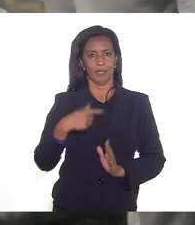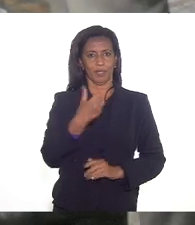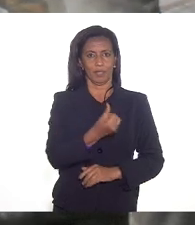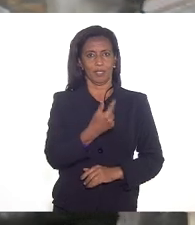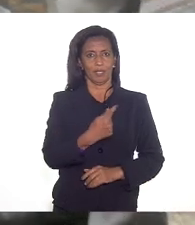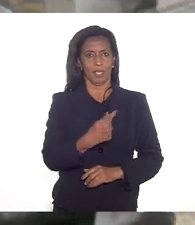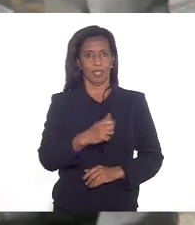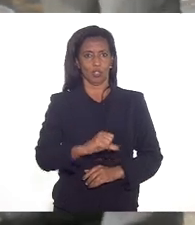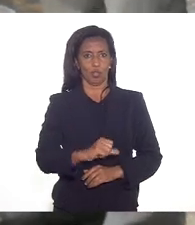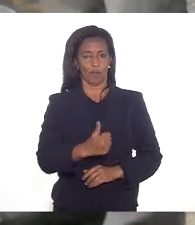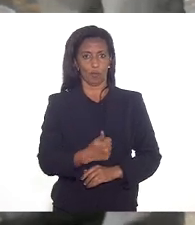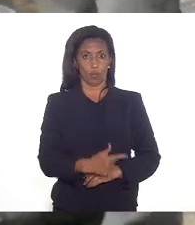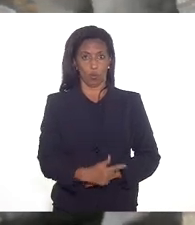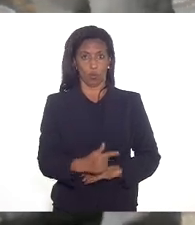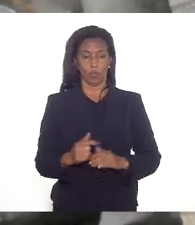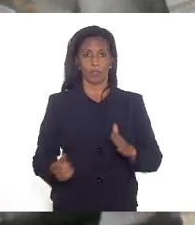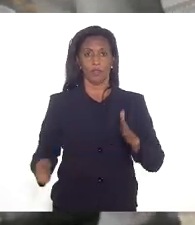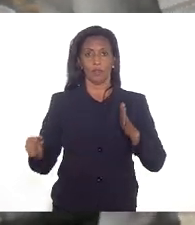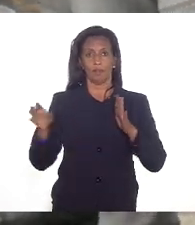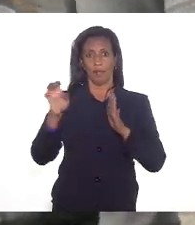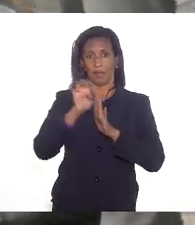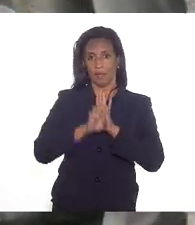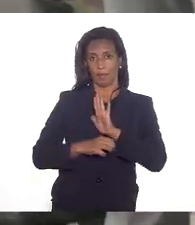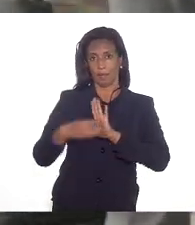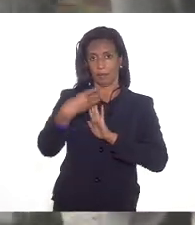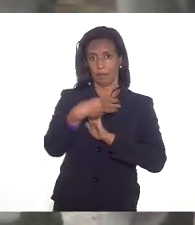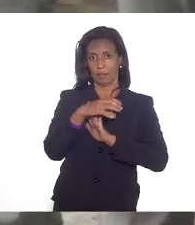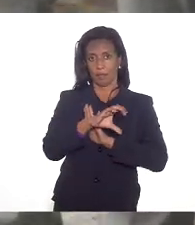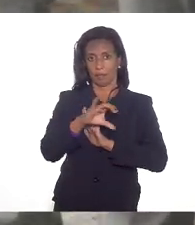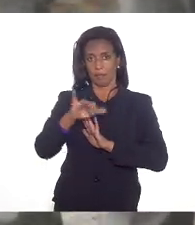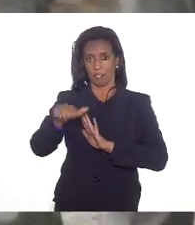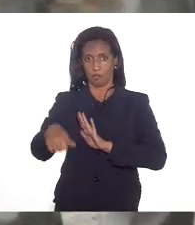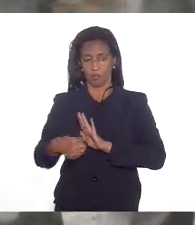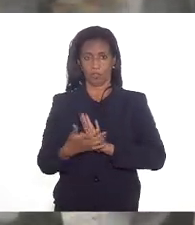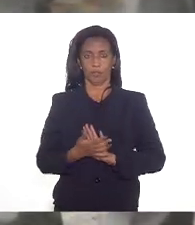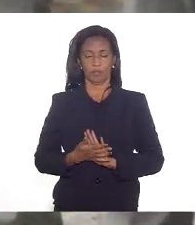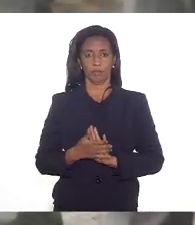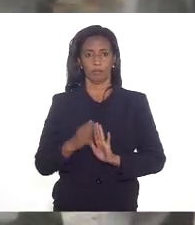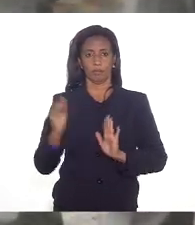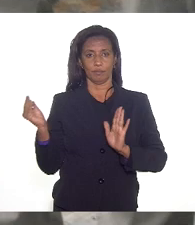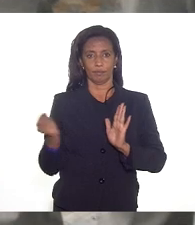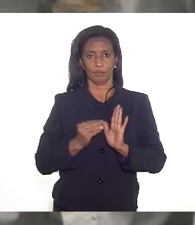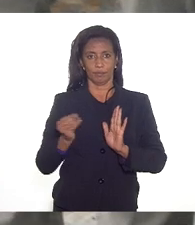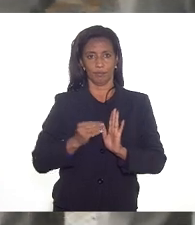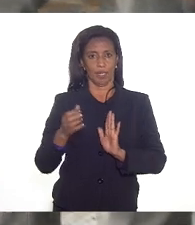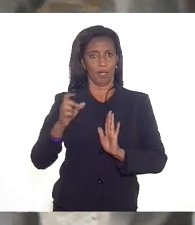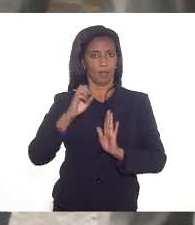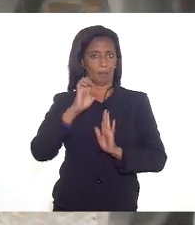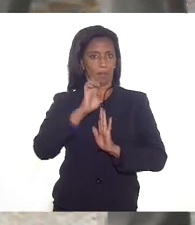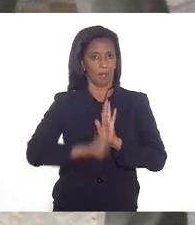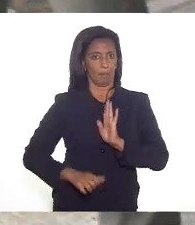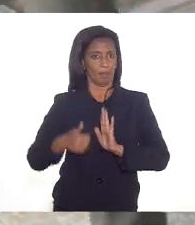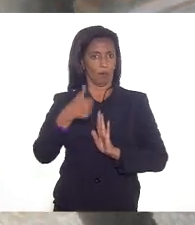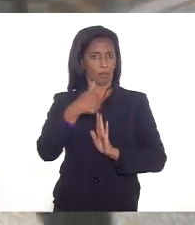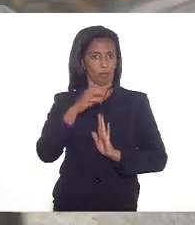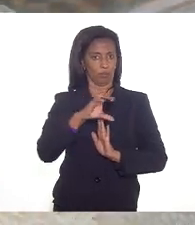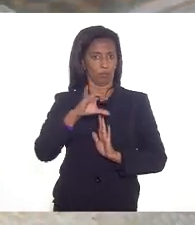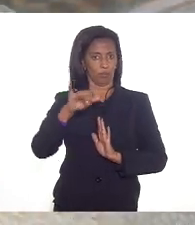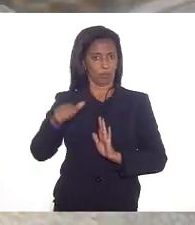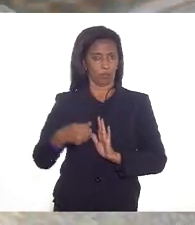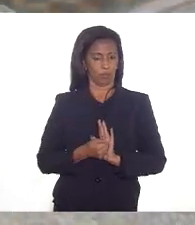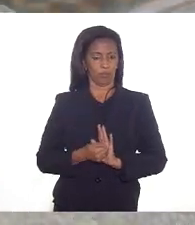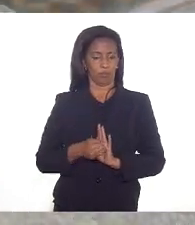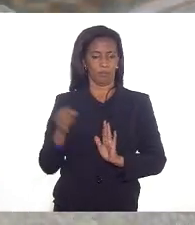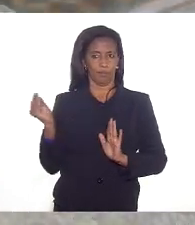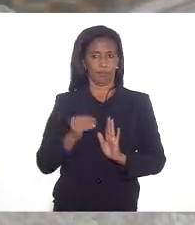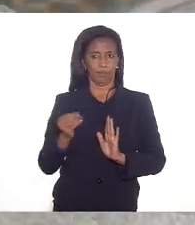379 12 pela Emenda três da ccj na predictabilidade a emenda seis pela Emenda um da ccj pela prejudicar